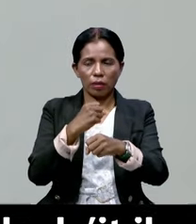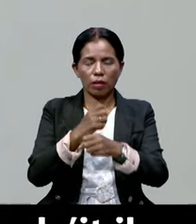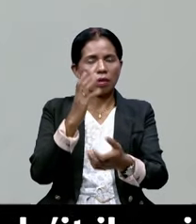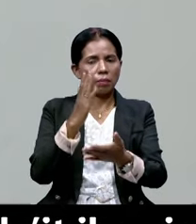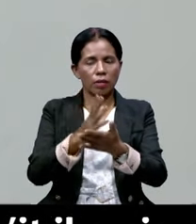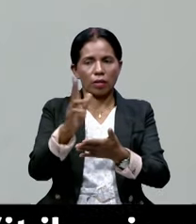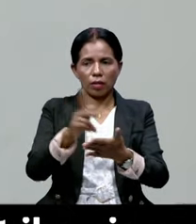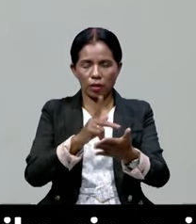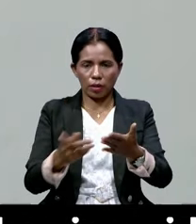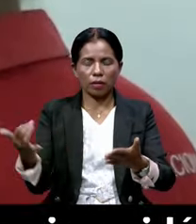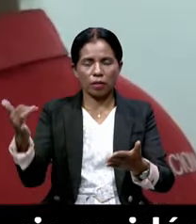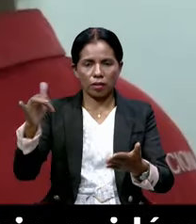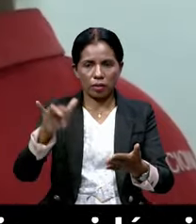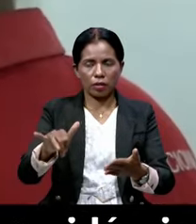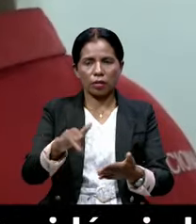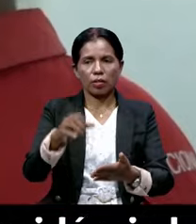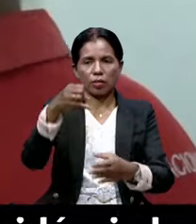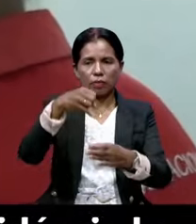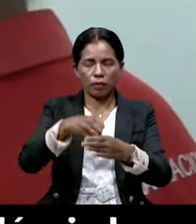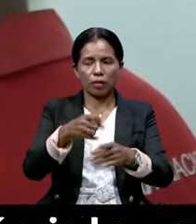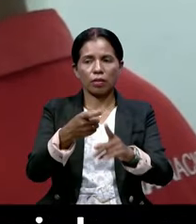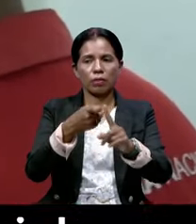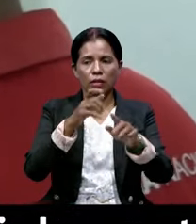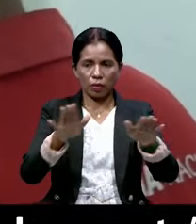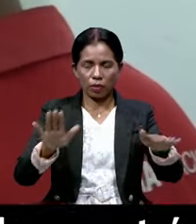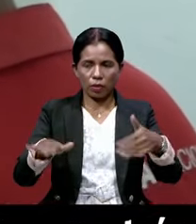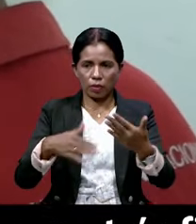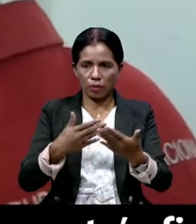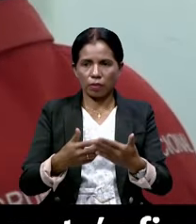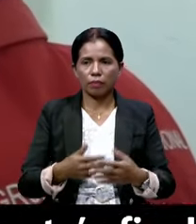para crime Sira nebemak durante envolve o silabarek Sira.